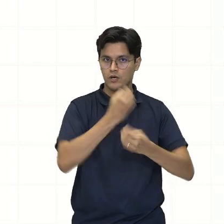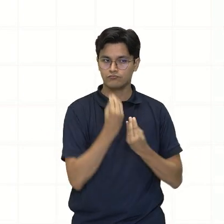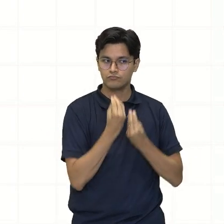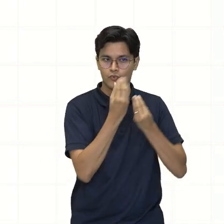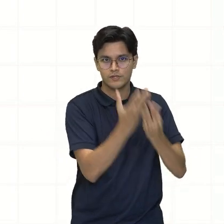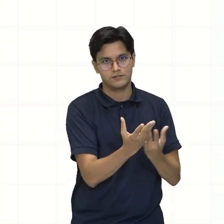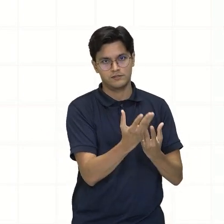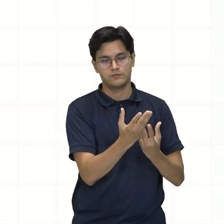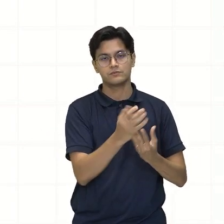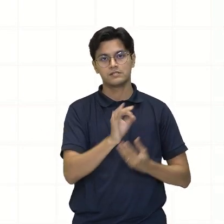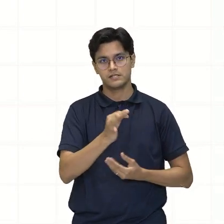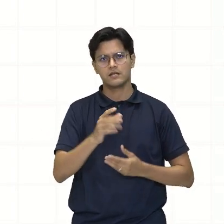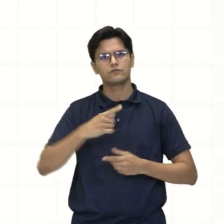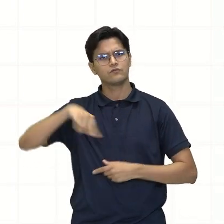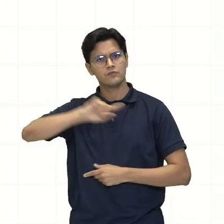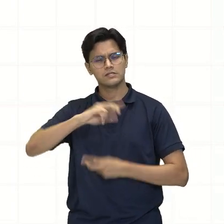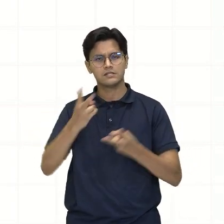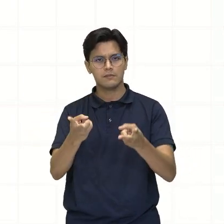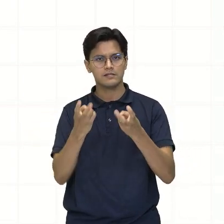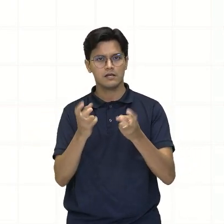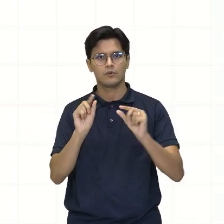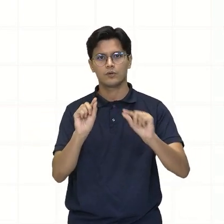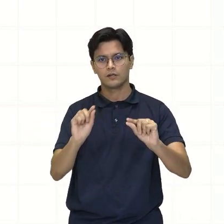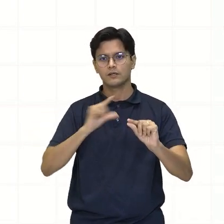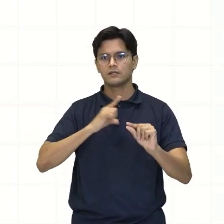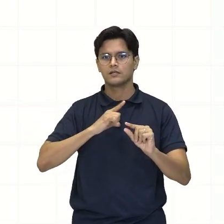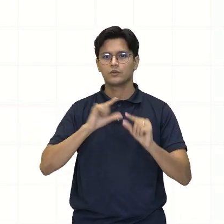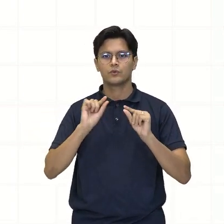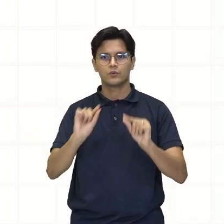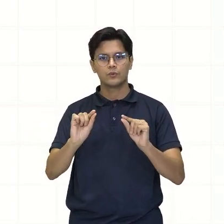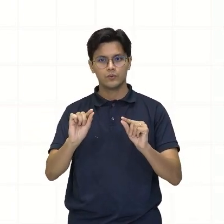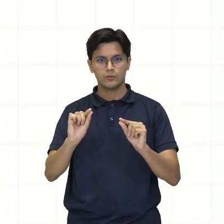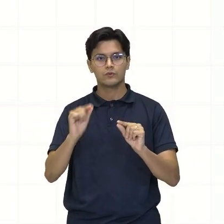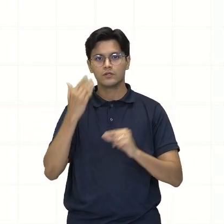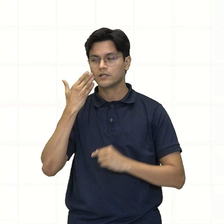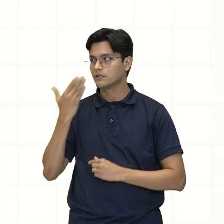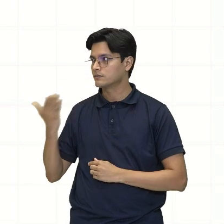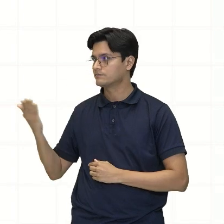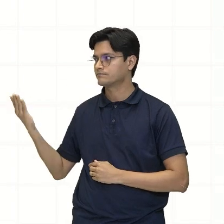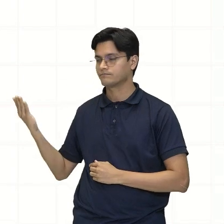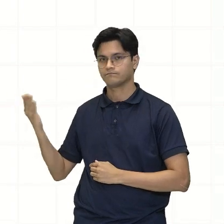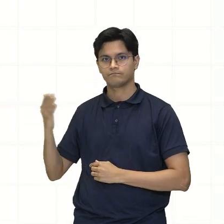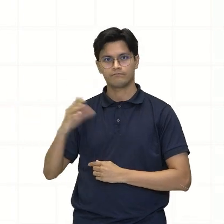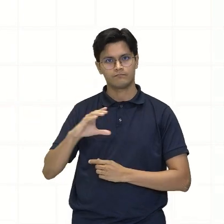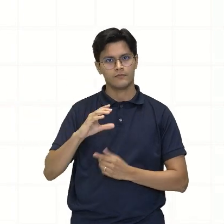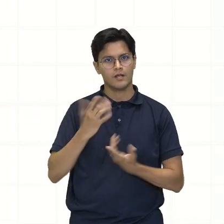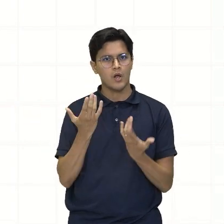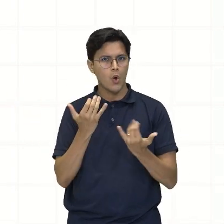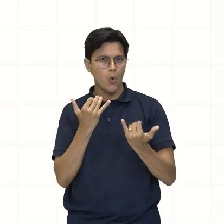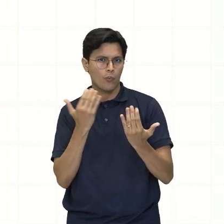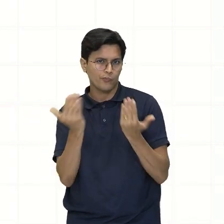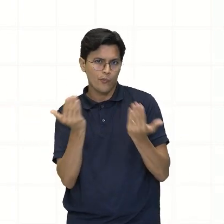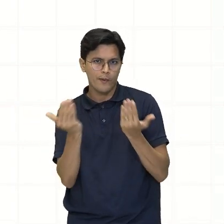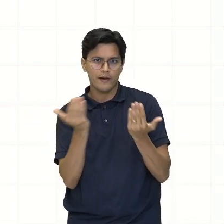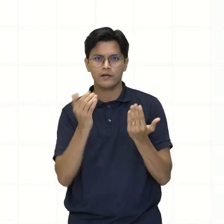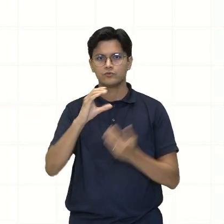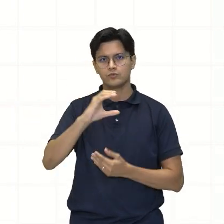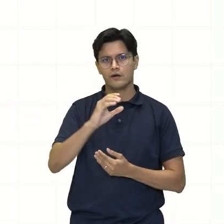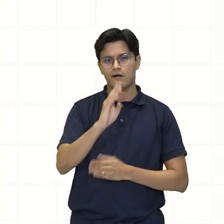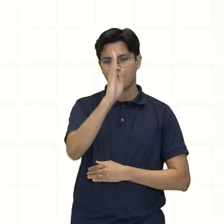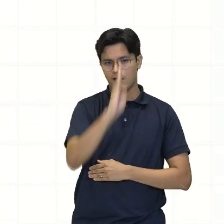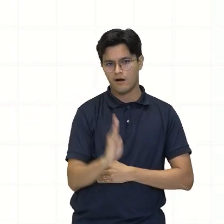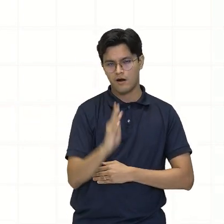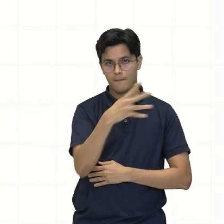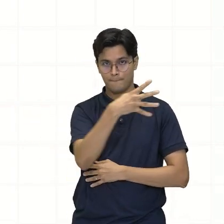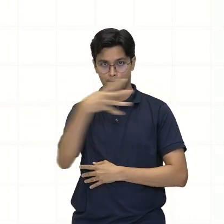capitanias. Vocês percebem que aqui a gente está falando como se fossem capitanias hereditárias, é do mesmo molde como se